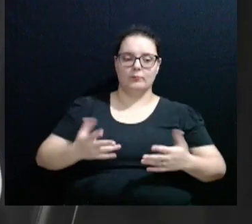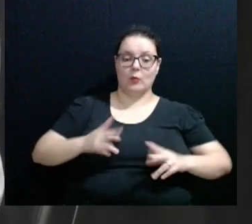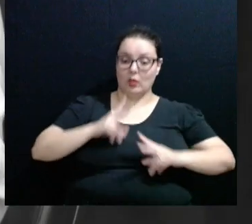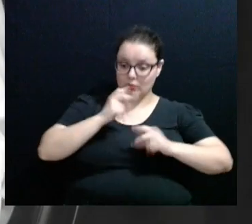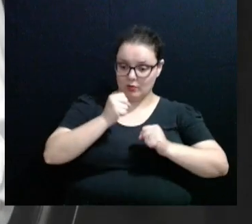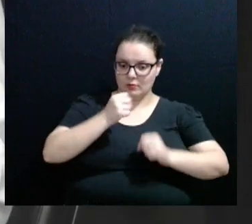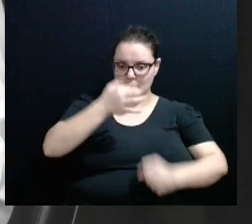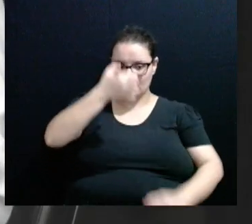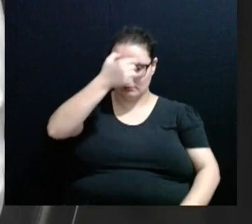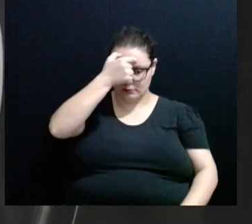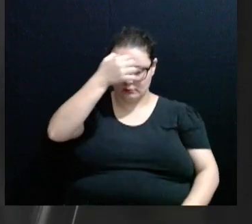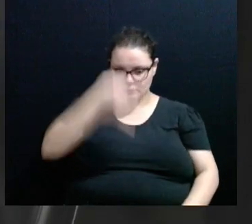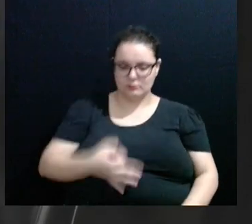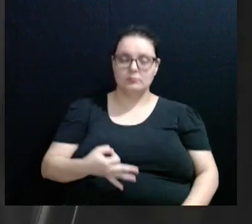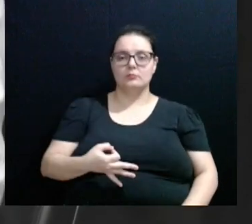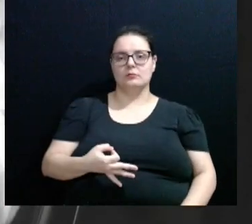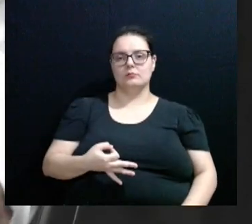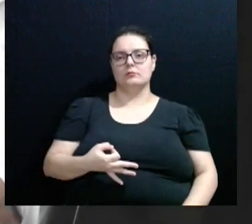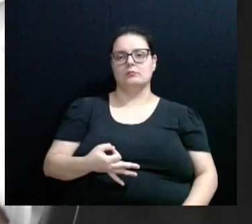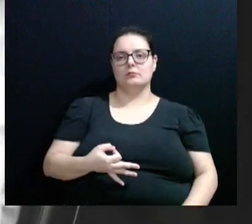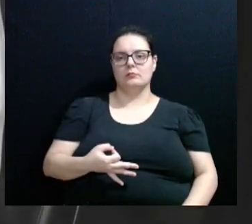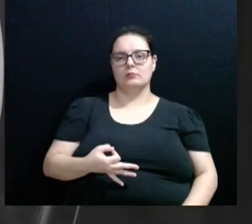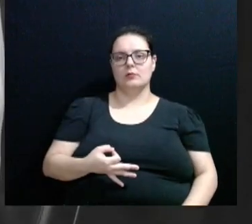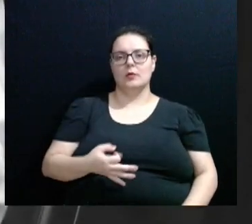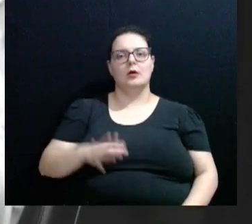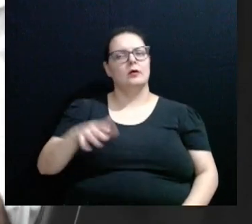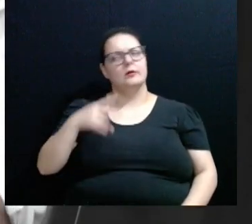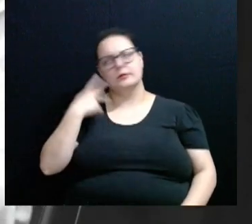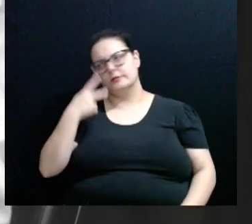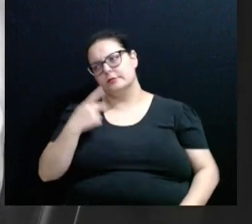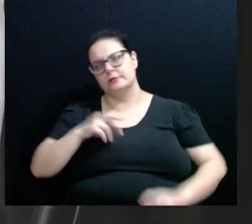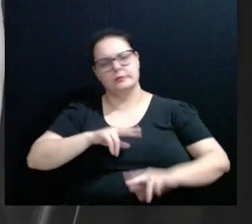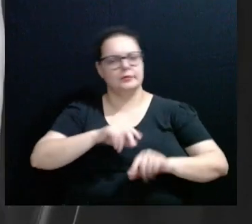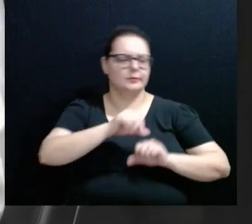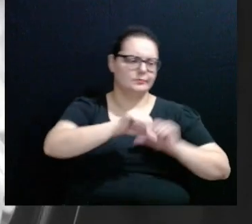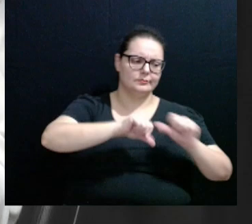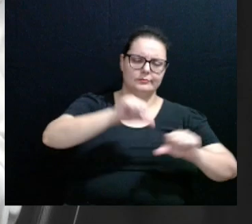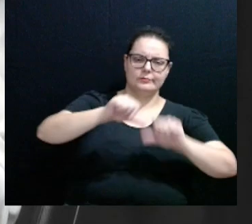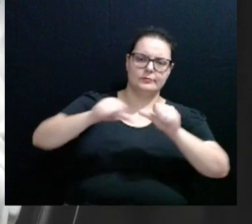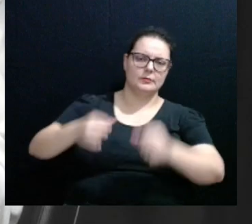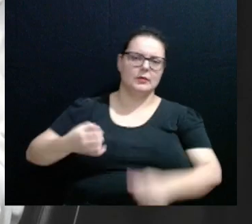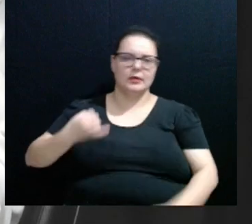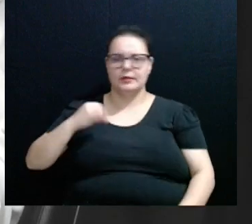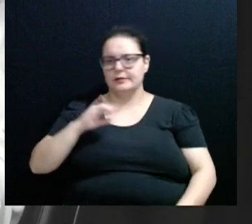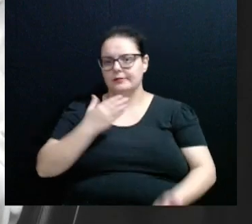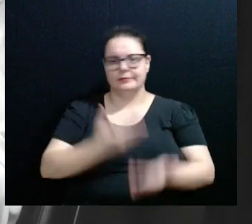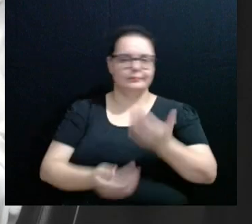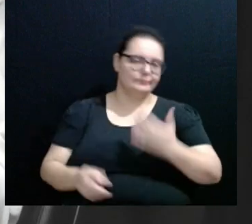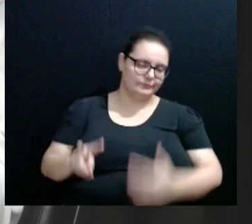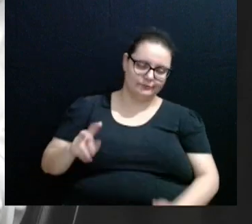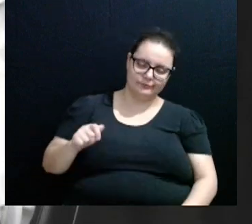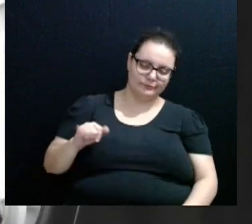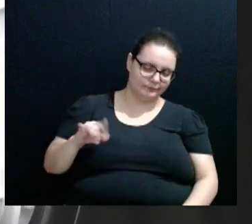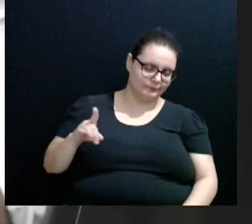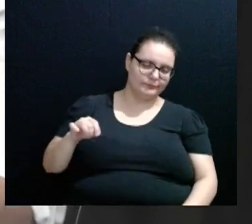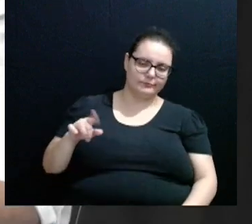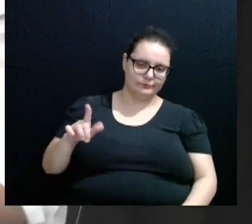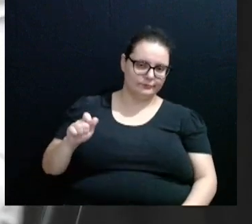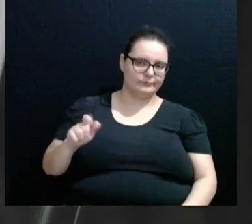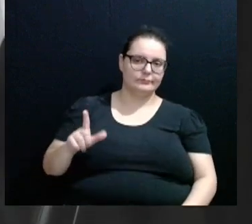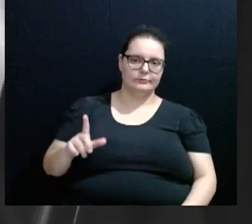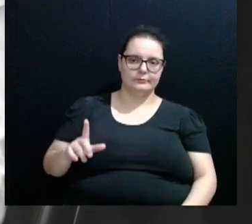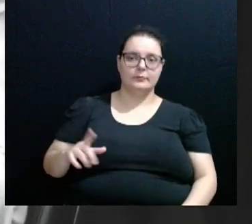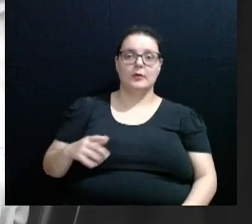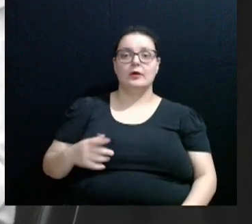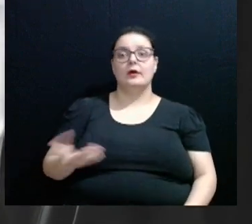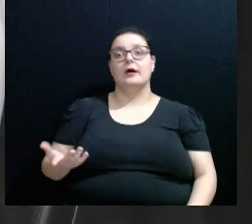vereador, a gente tem uma série de mudanças. Assim. Se a gente se perder na vaidade, a gente vai até vender nossa alma,